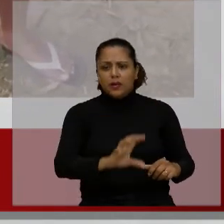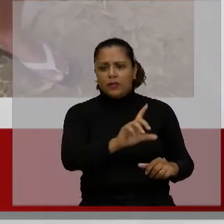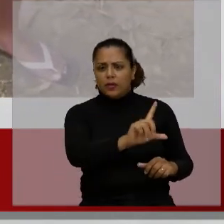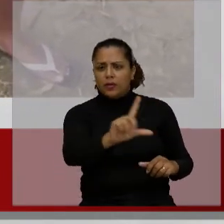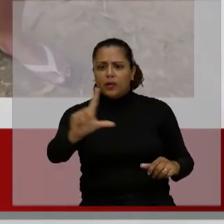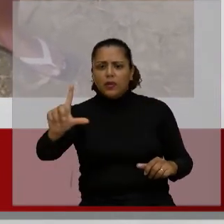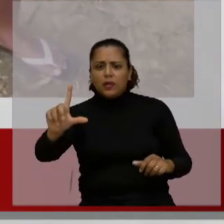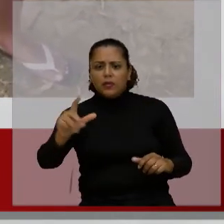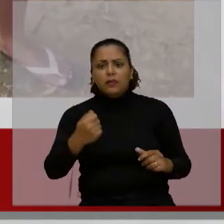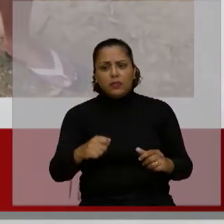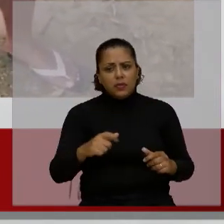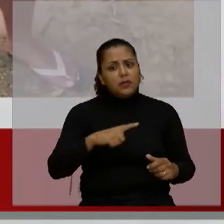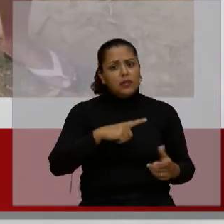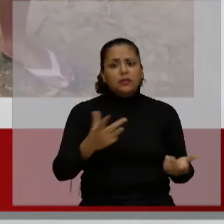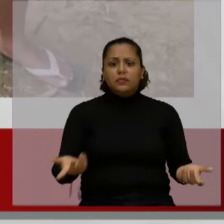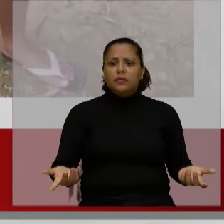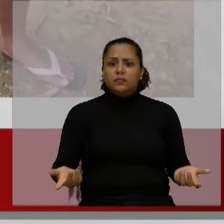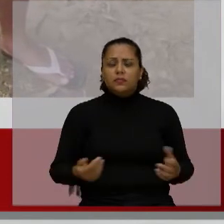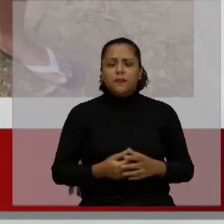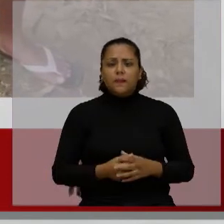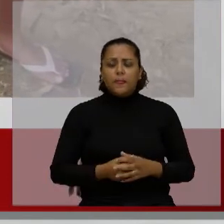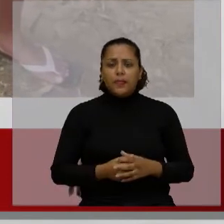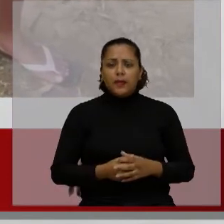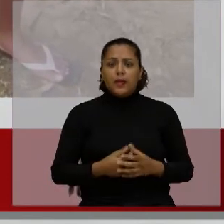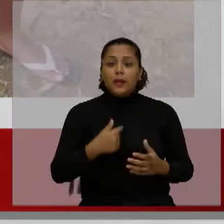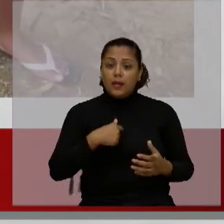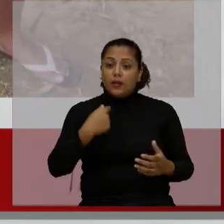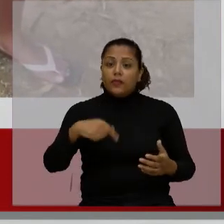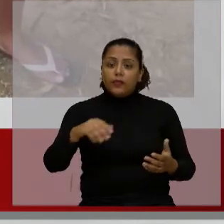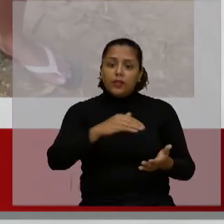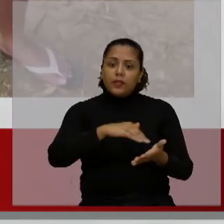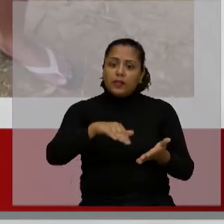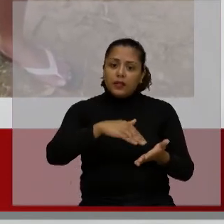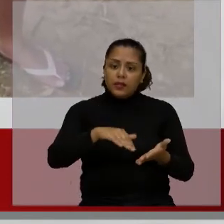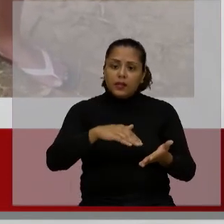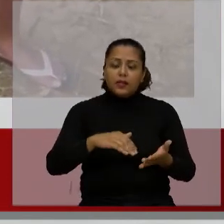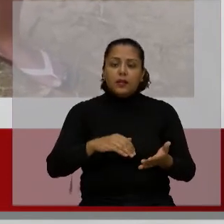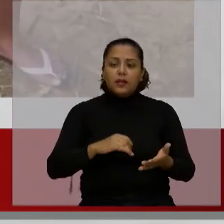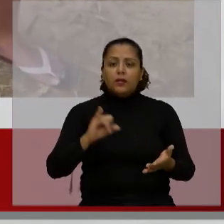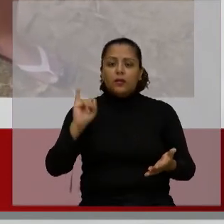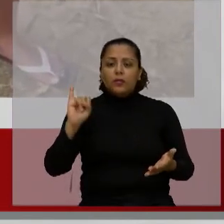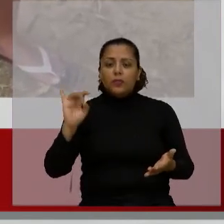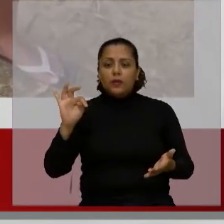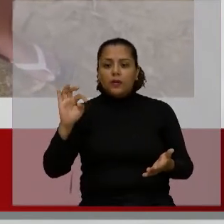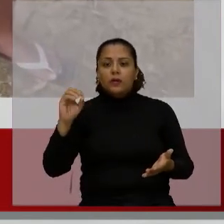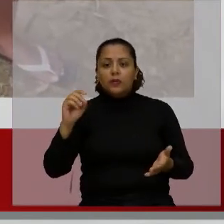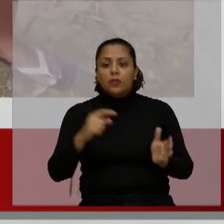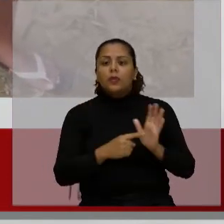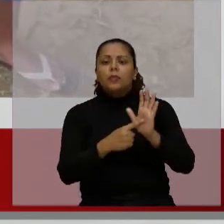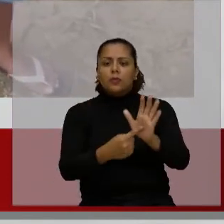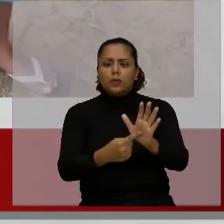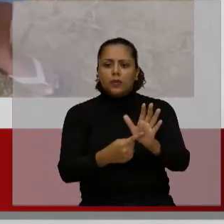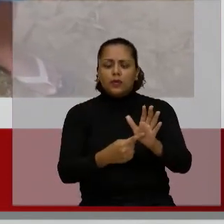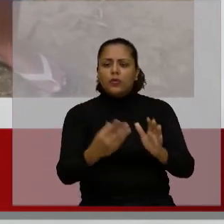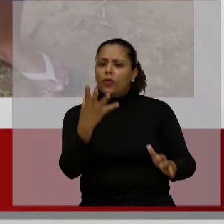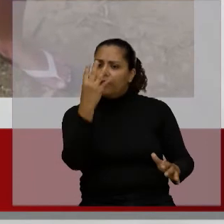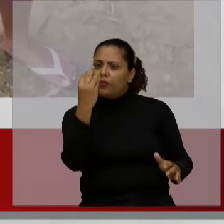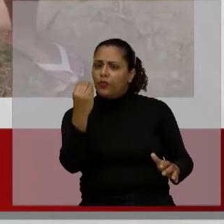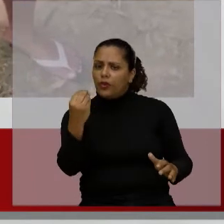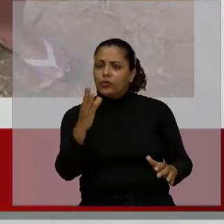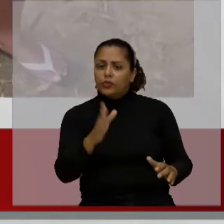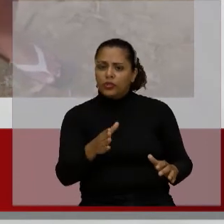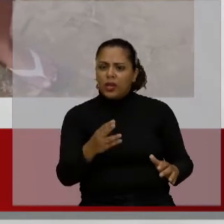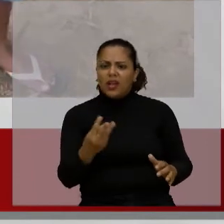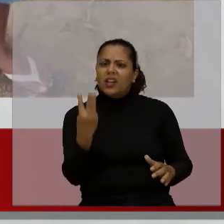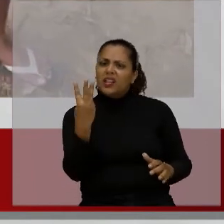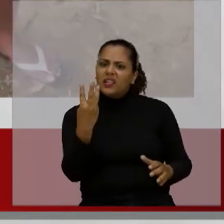na secretaria um dia e o Ito me mostrou lá as fotos desse campo. Isso já está com uns 3 anos.